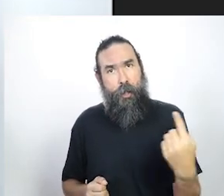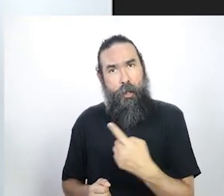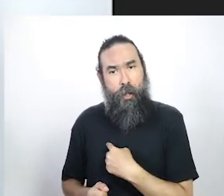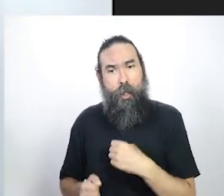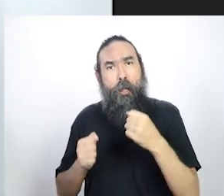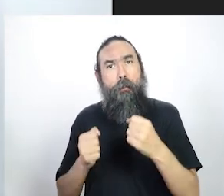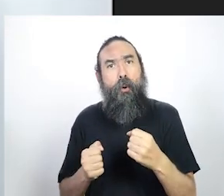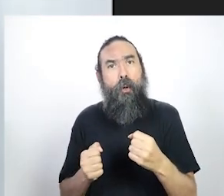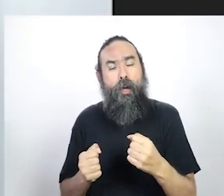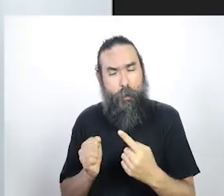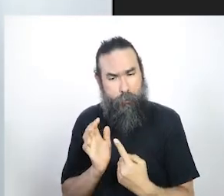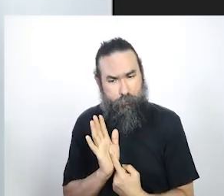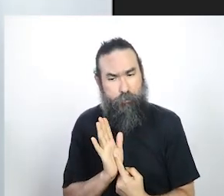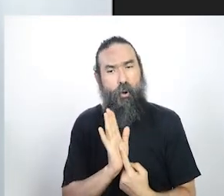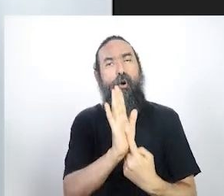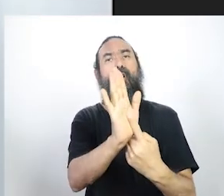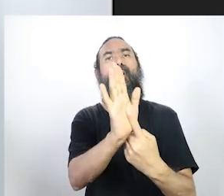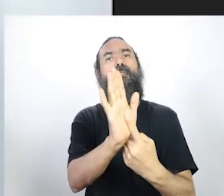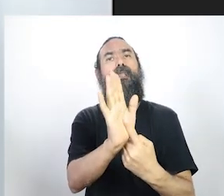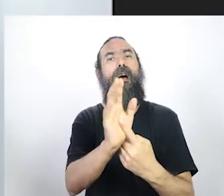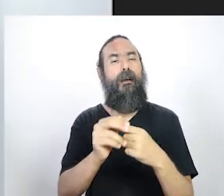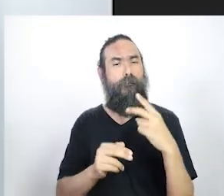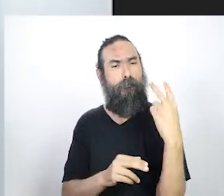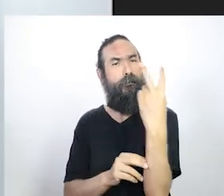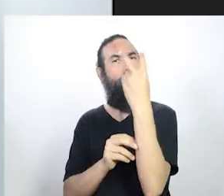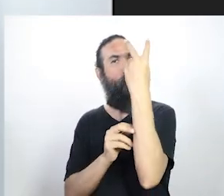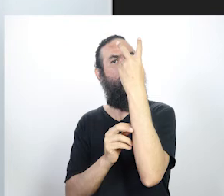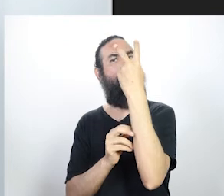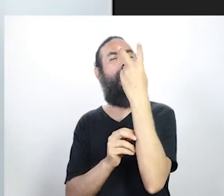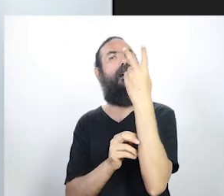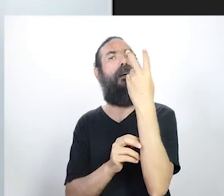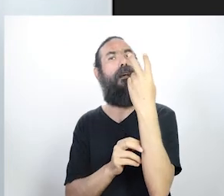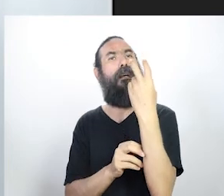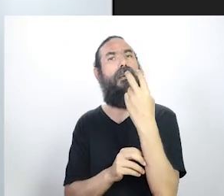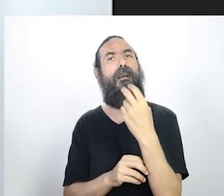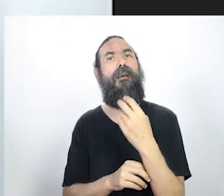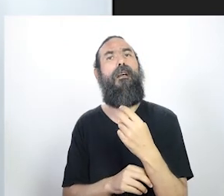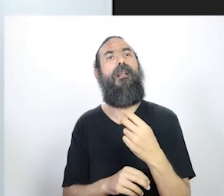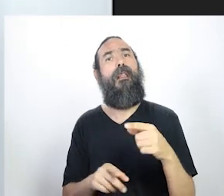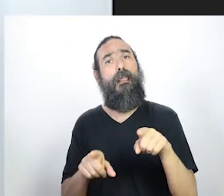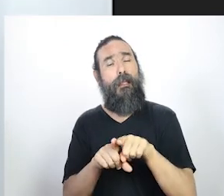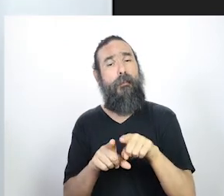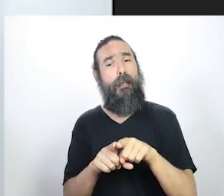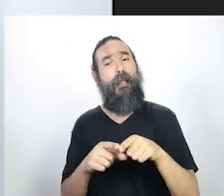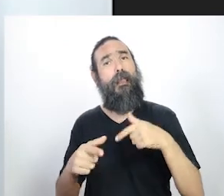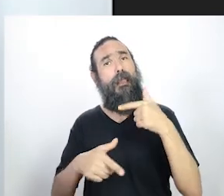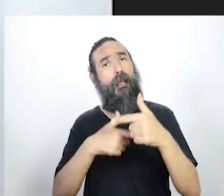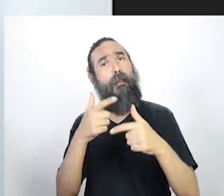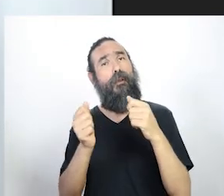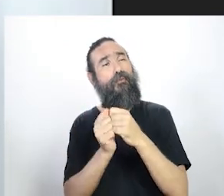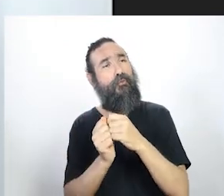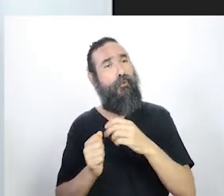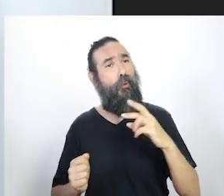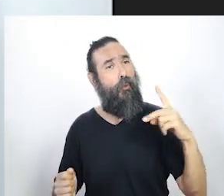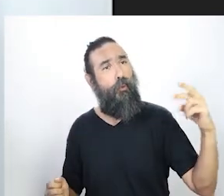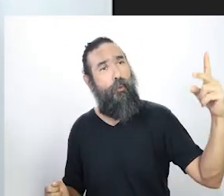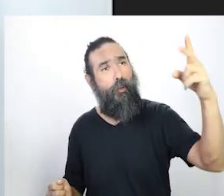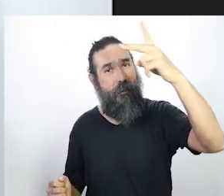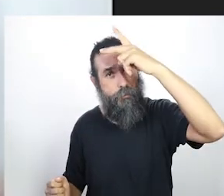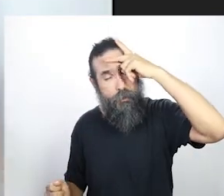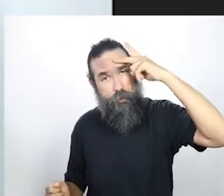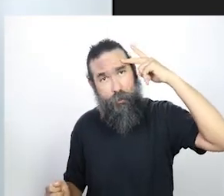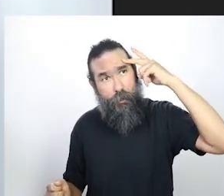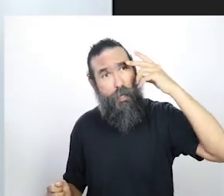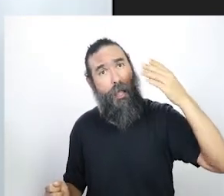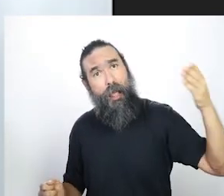trabalhar esse reconhecimento, mas, ao mesmo tempo, tem que trabalhar junto com essas pessoas e empoderá-las, no sentido delas